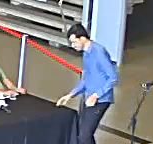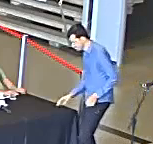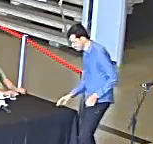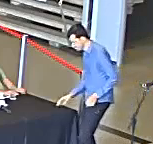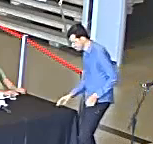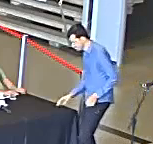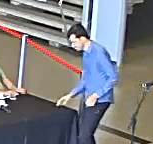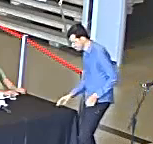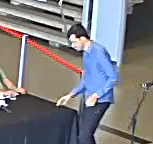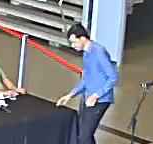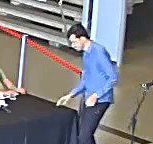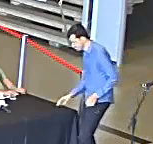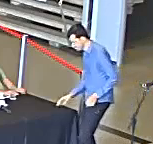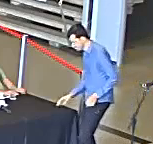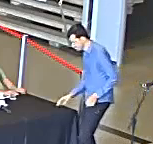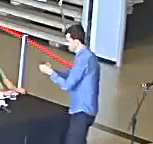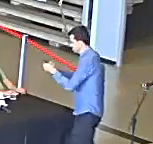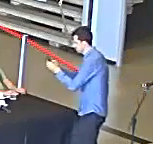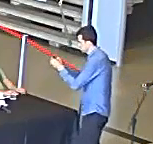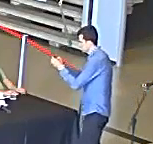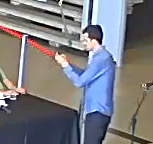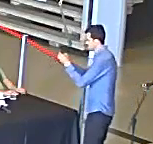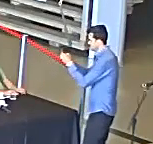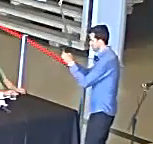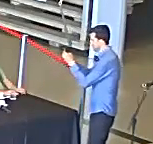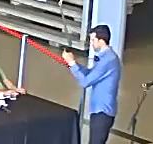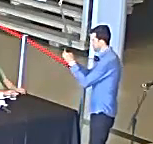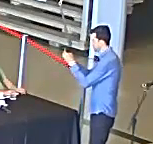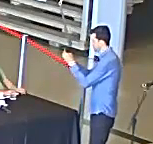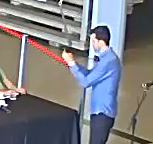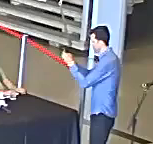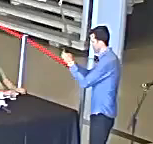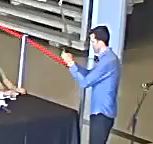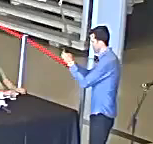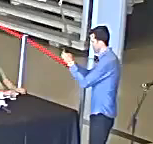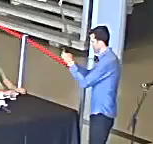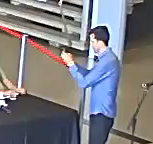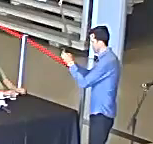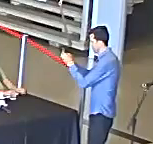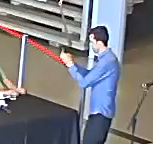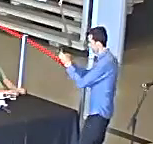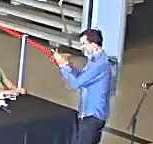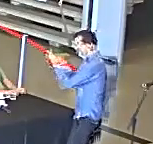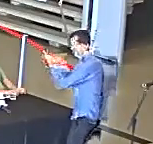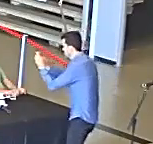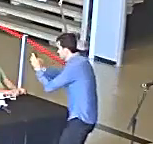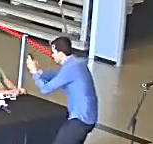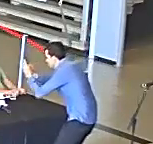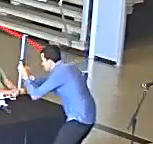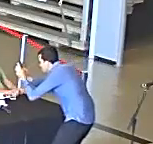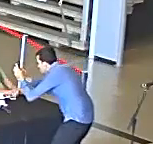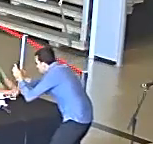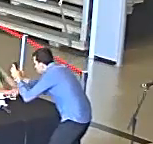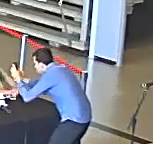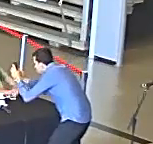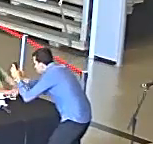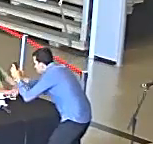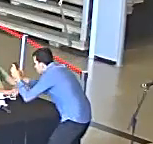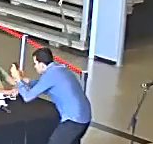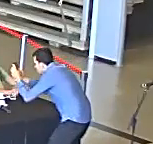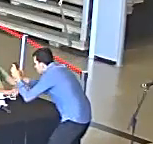que consigamos né Eh viajar aí com 3 horas de antecedência né o meu